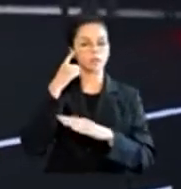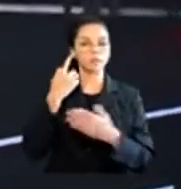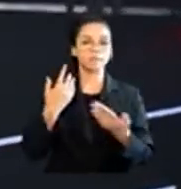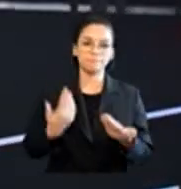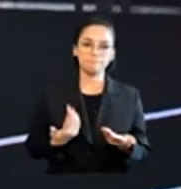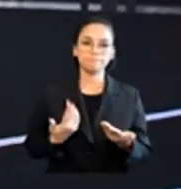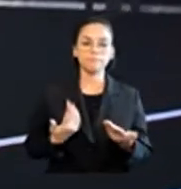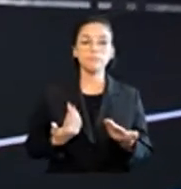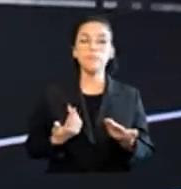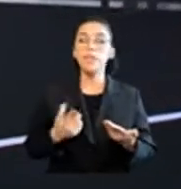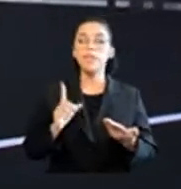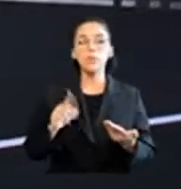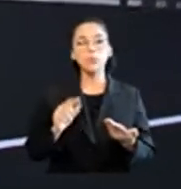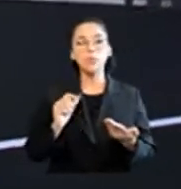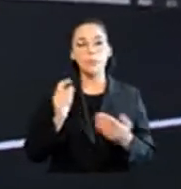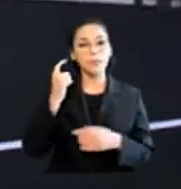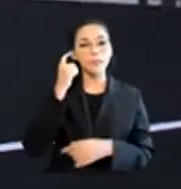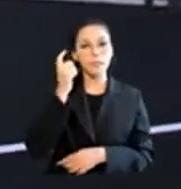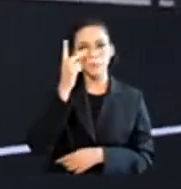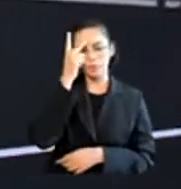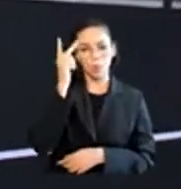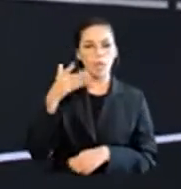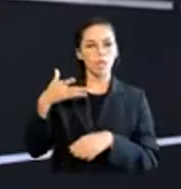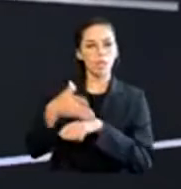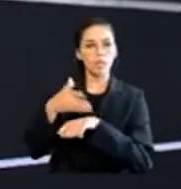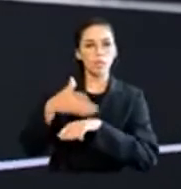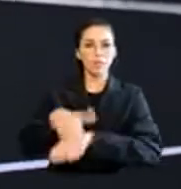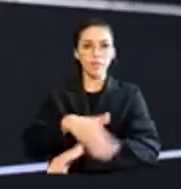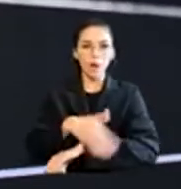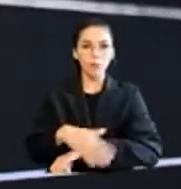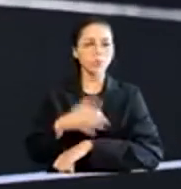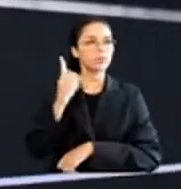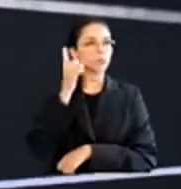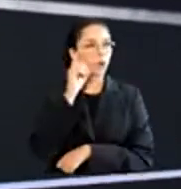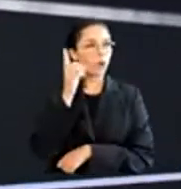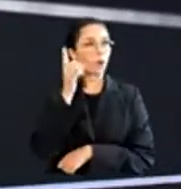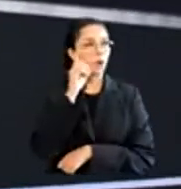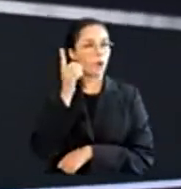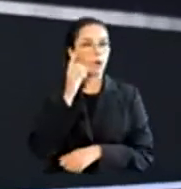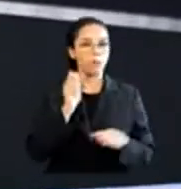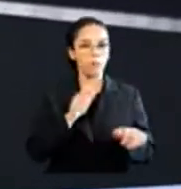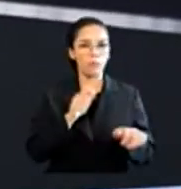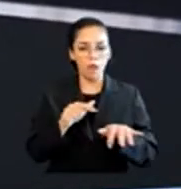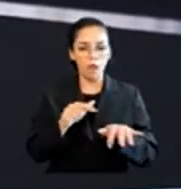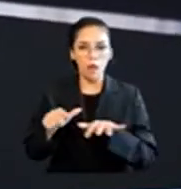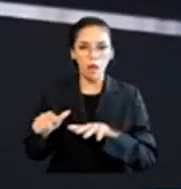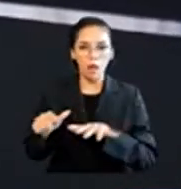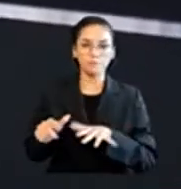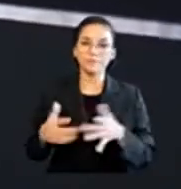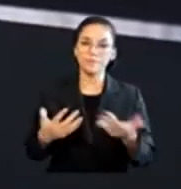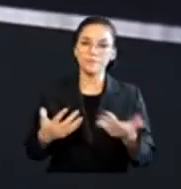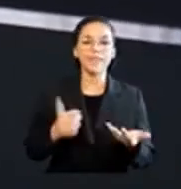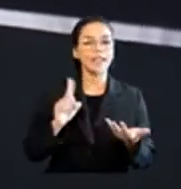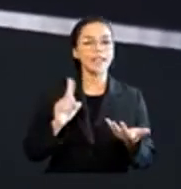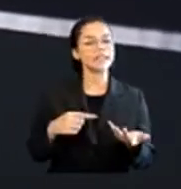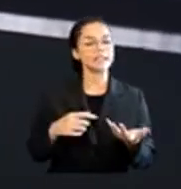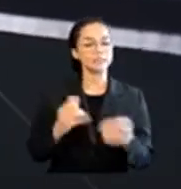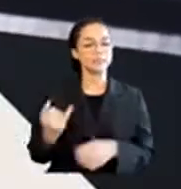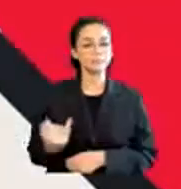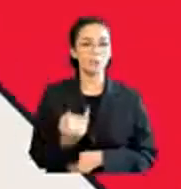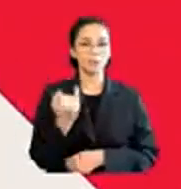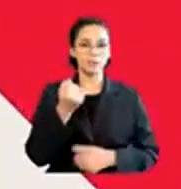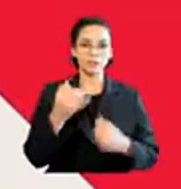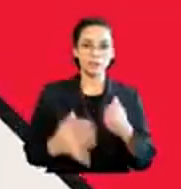ruas 8 horas por dia, 5 dias por semana, esses itens de segurança são fundamentais para dar confiança aos